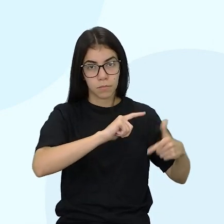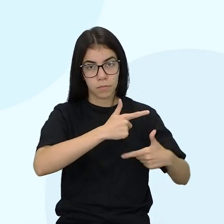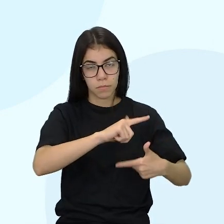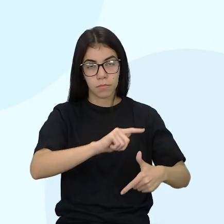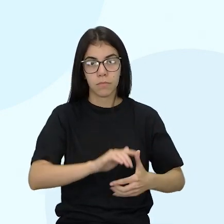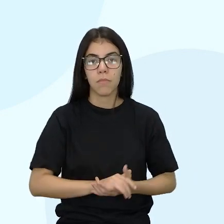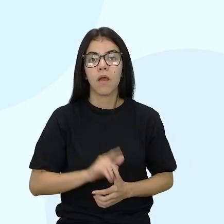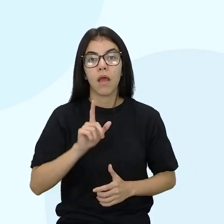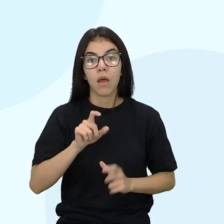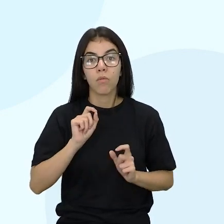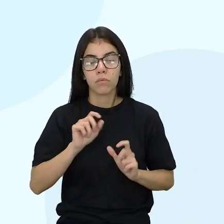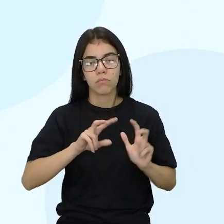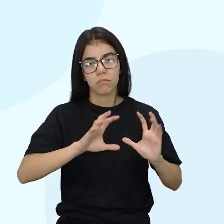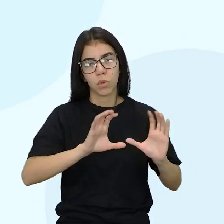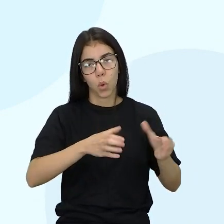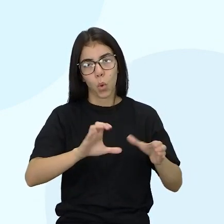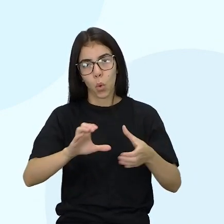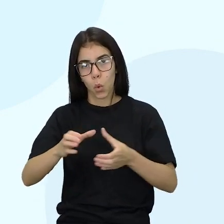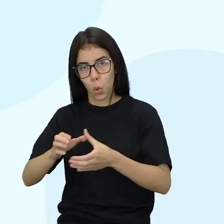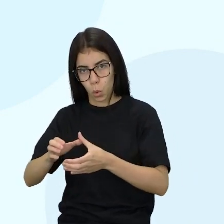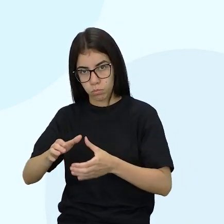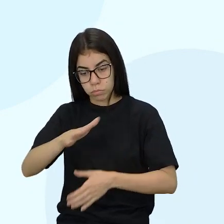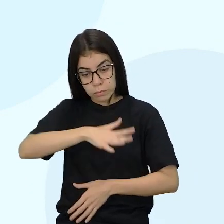tradicionais. São grupos que possuem culturas